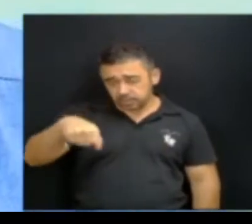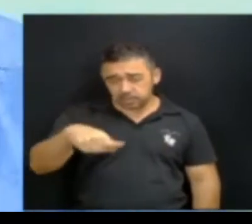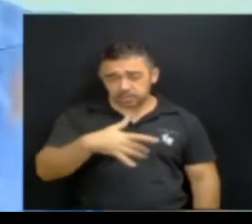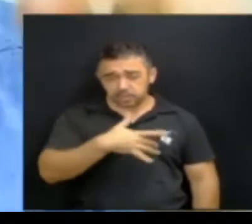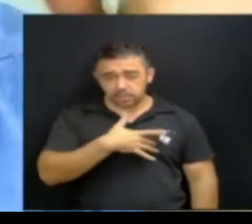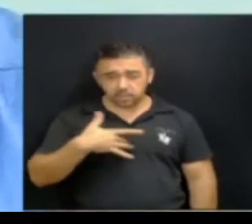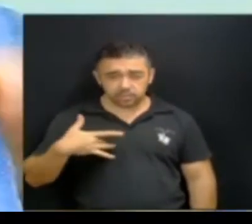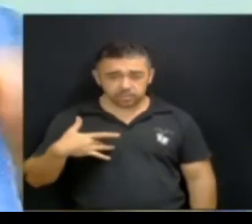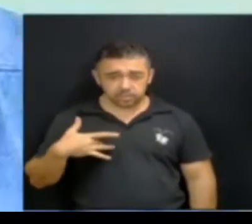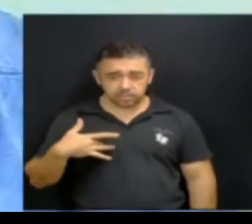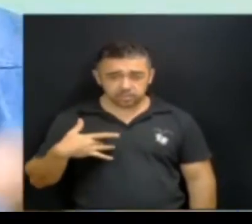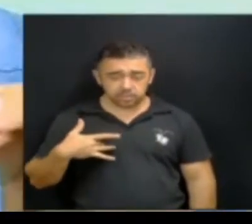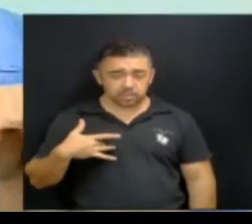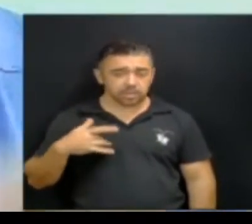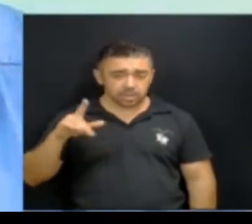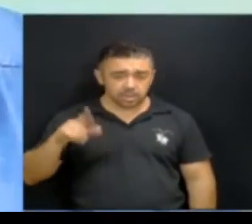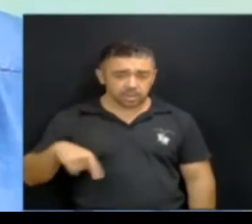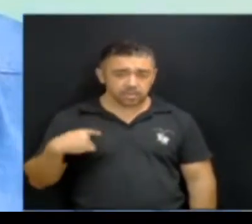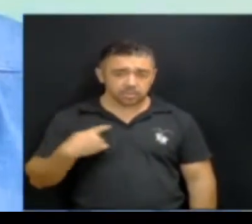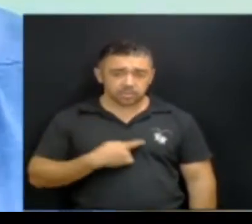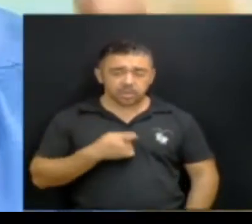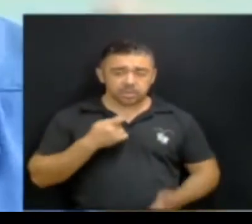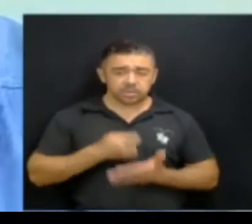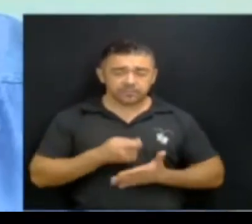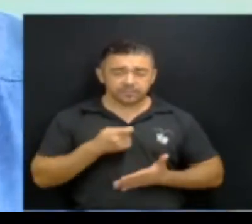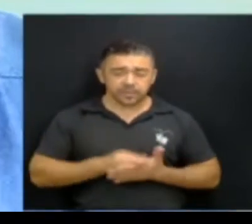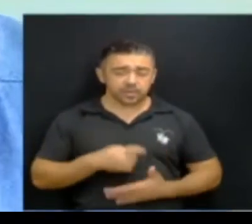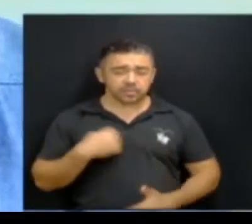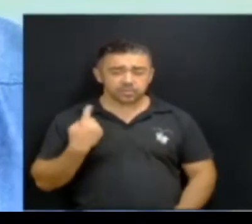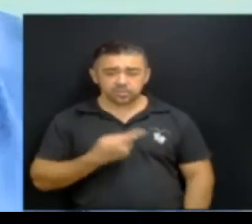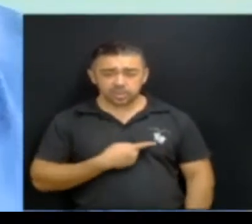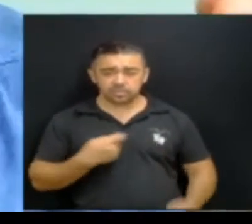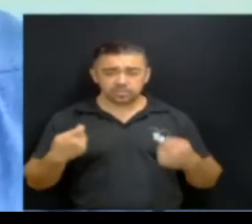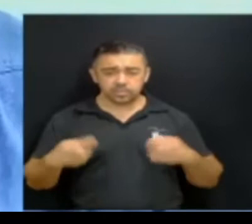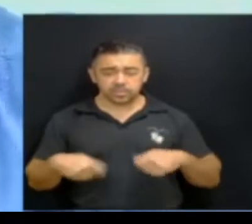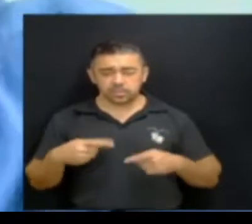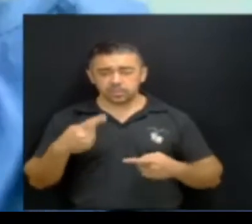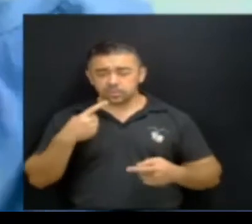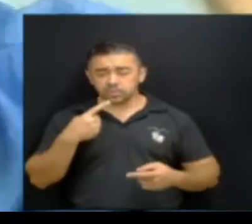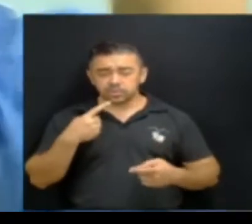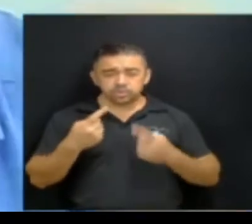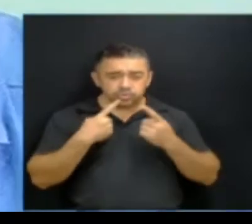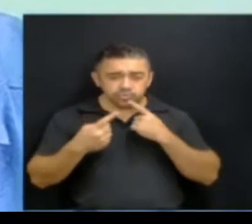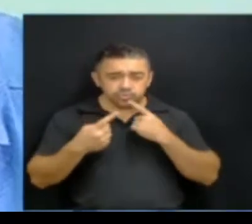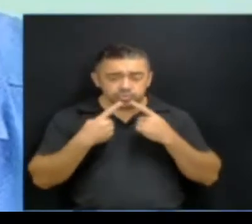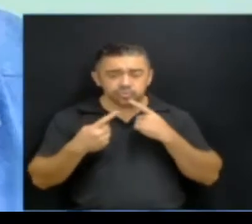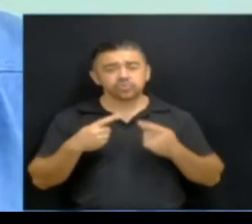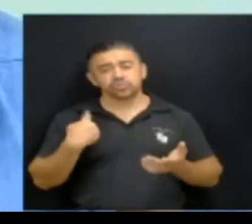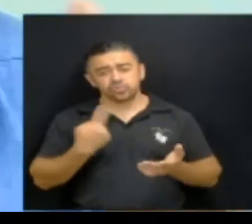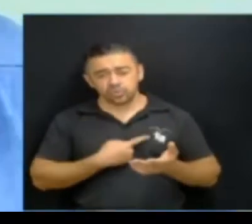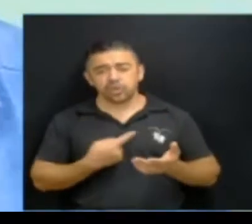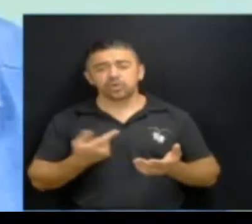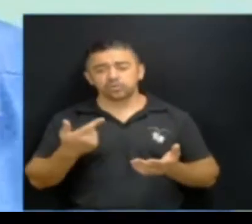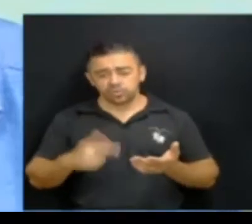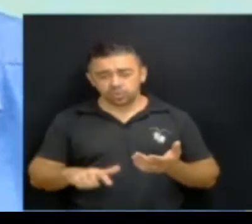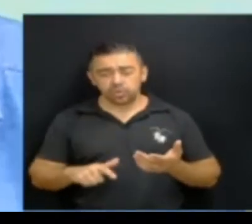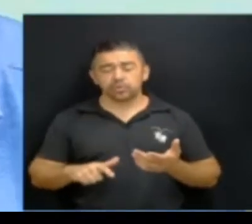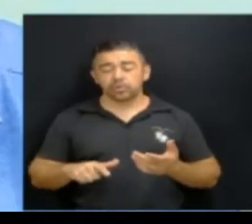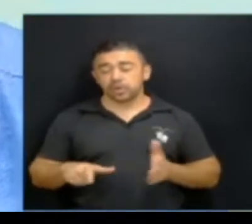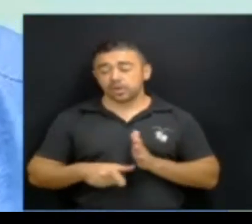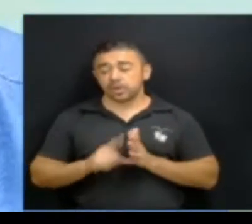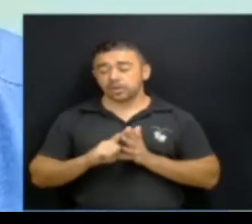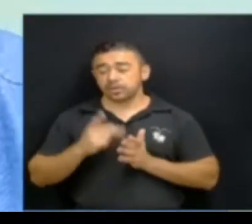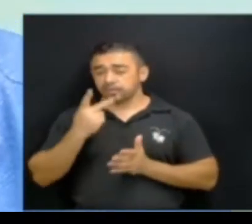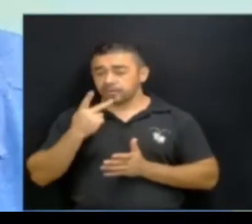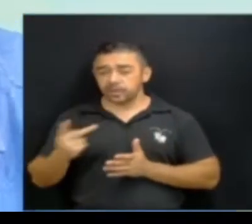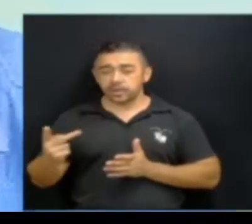saúde. É o nosso dever enquanto legislador termos que discutir. E nesse ponto, volto a concordar com o antigo orador.